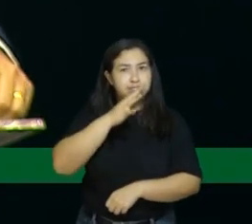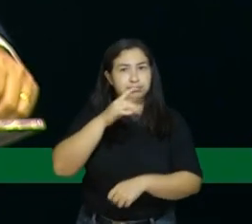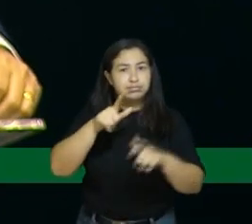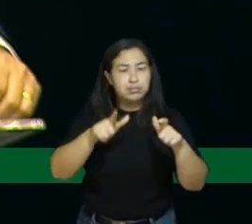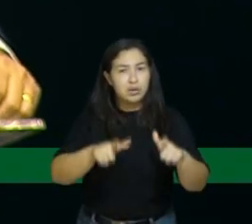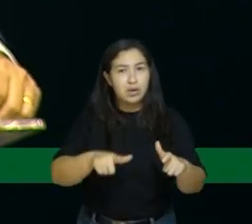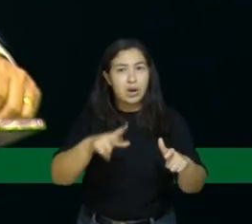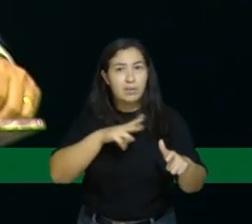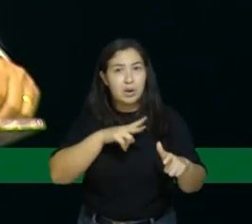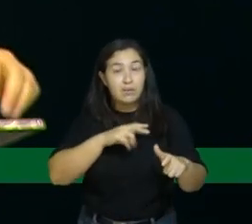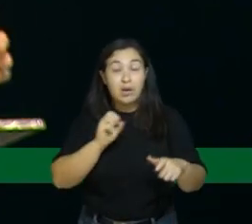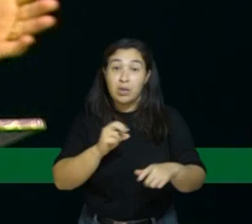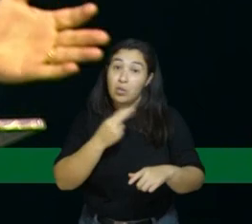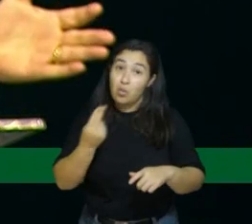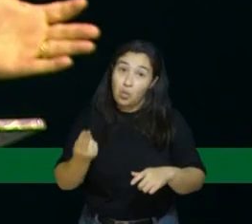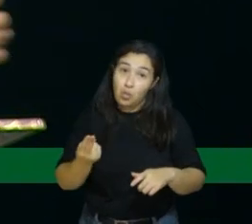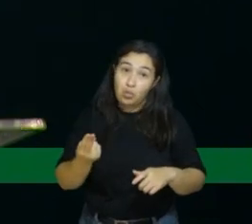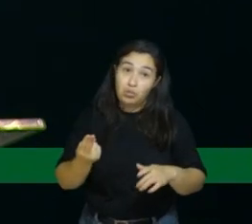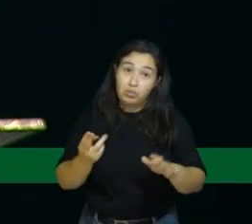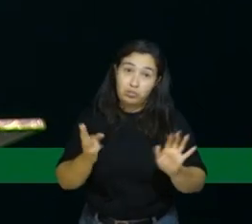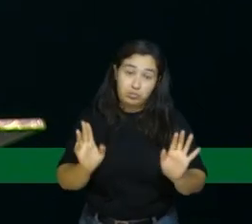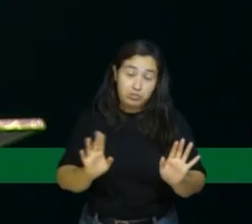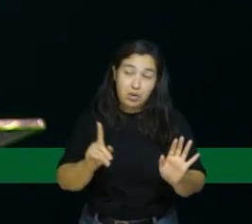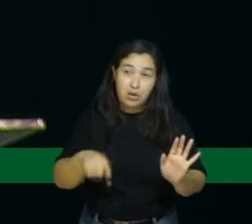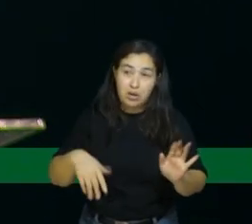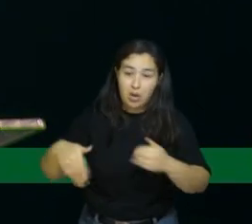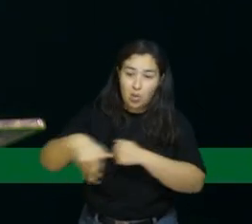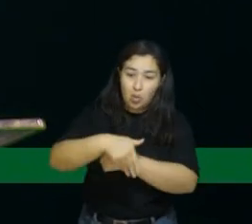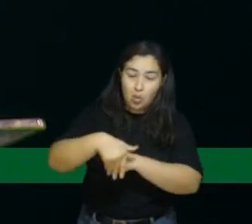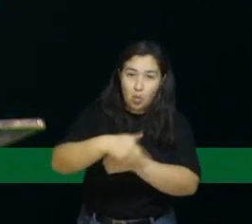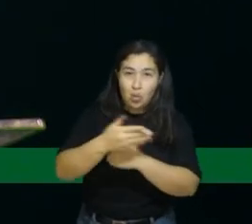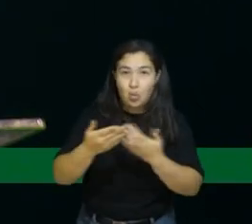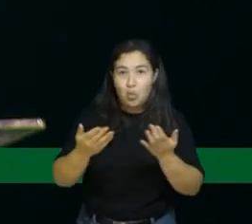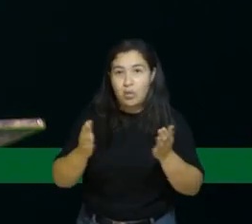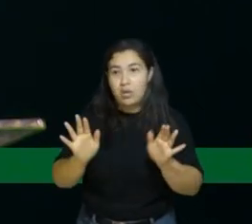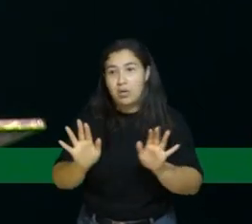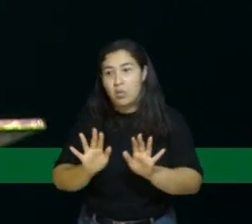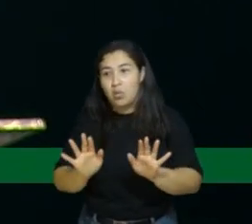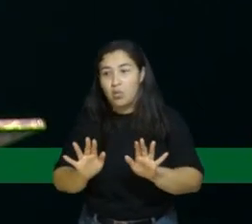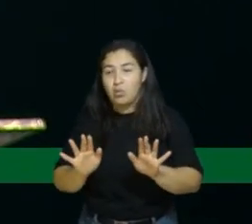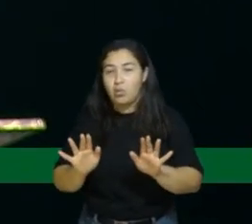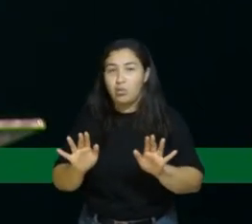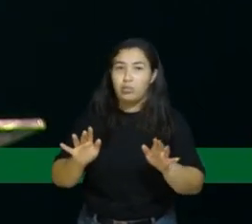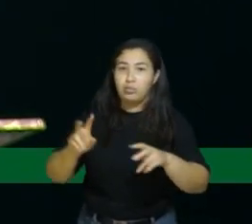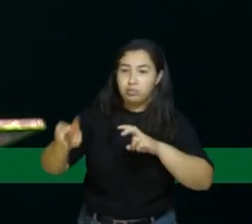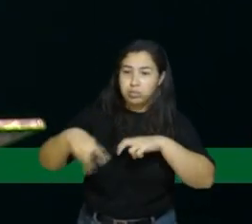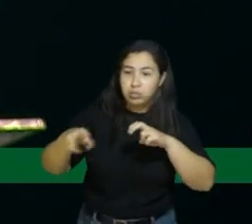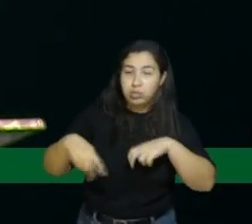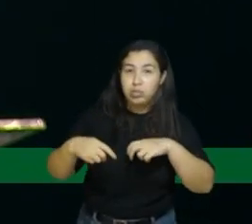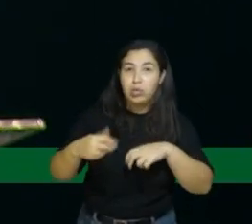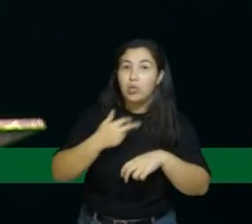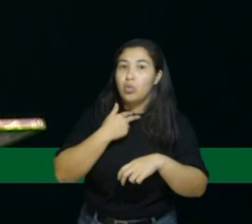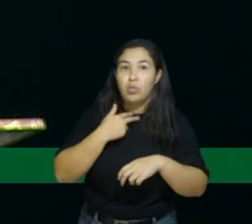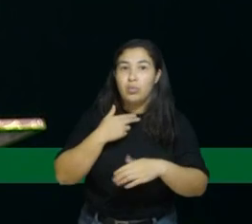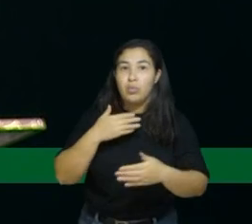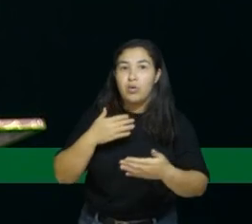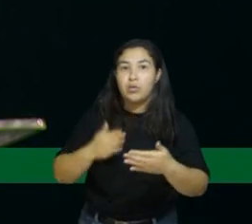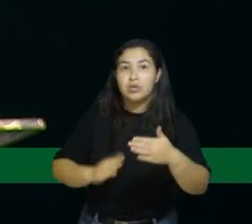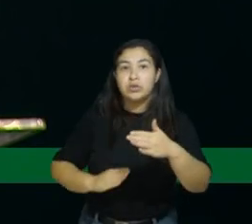à propriedade particular, seja ela urbana ou rural, fica impedido de receber